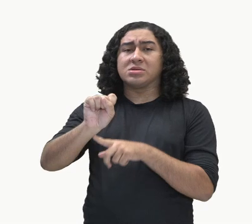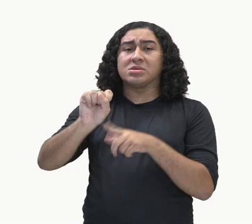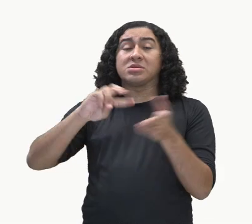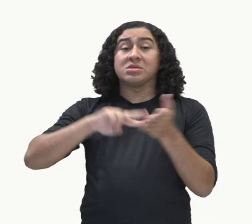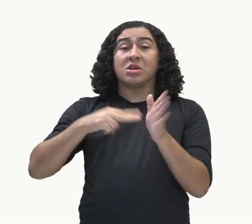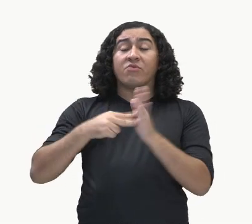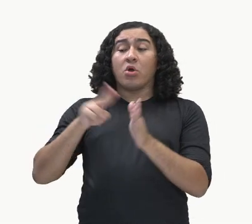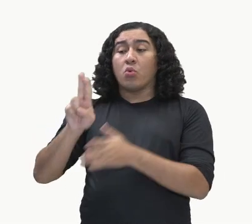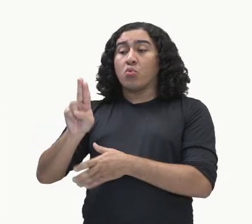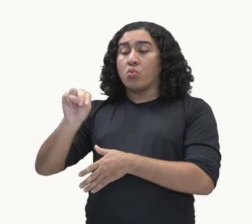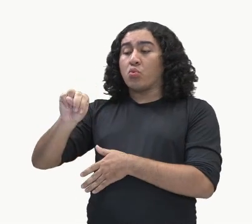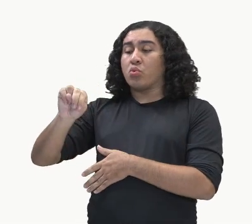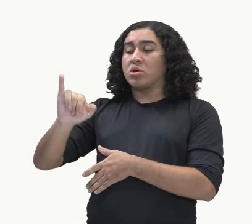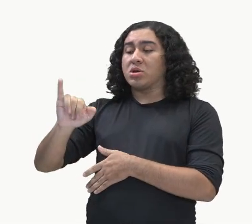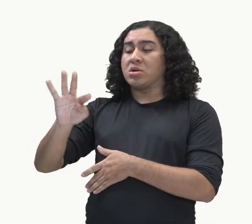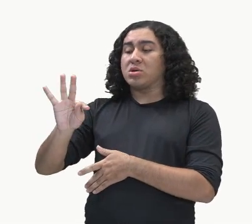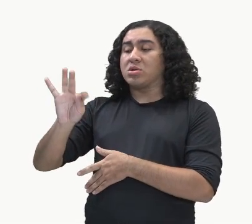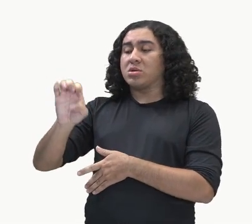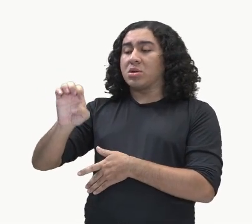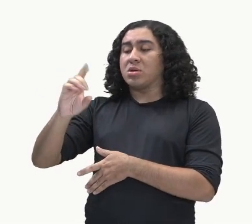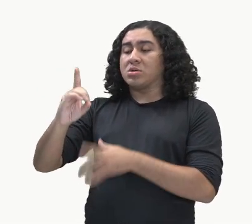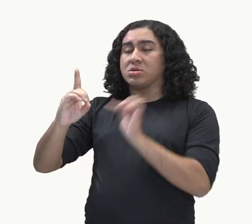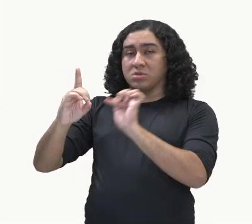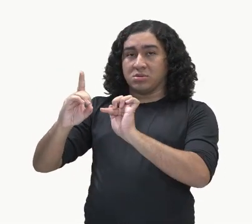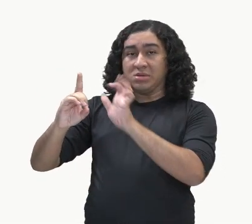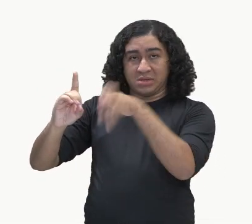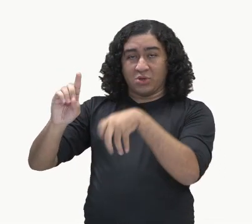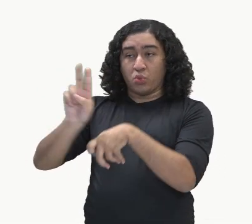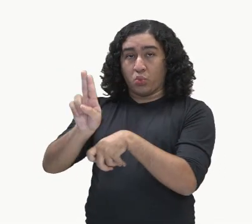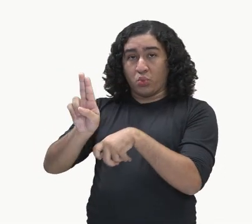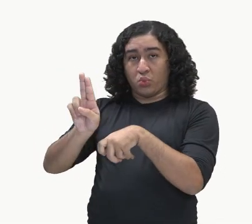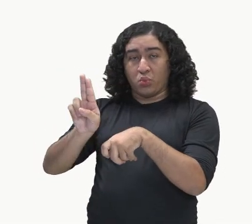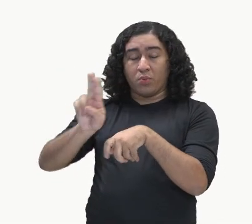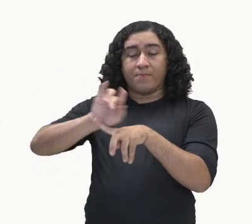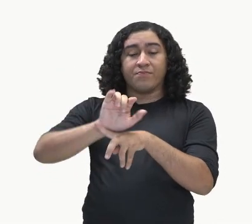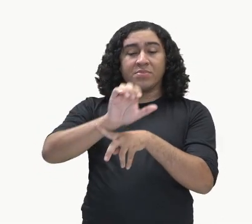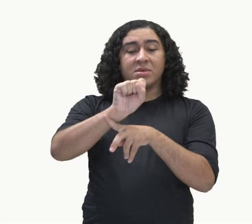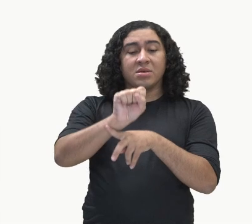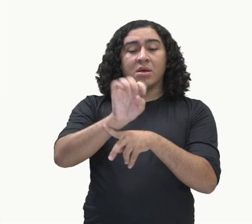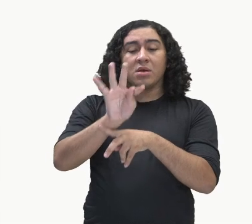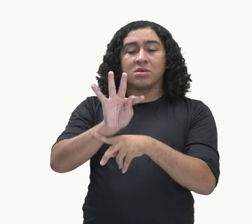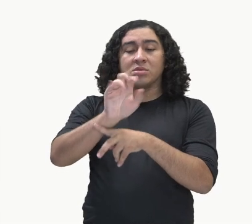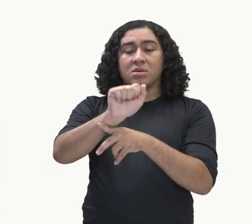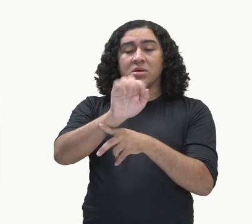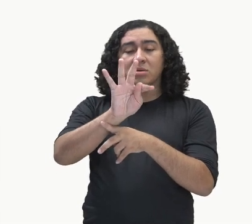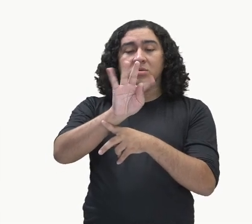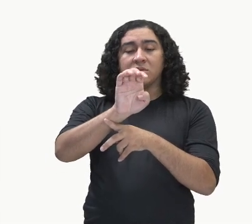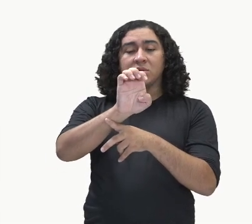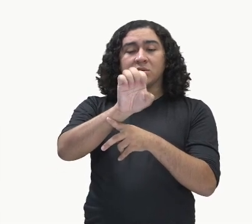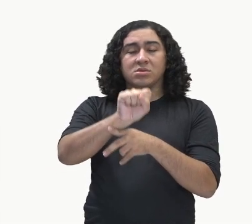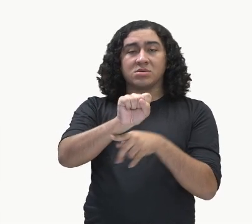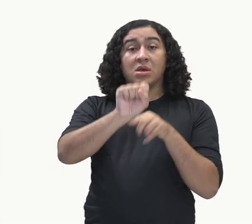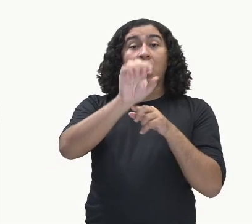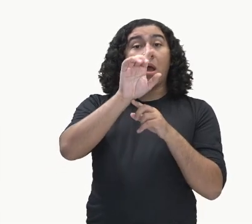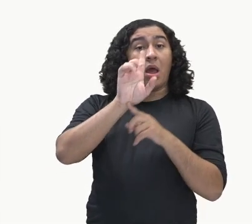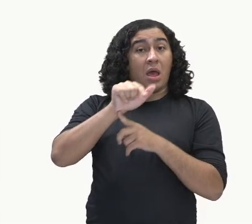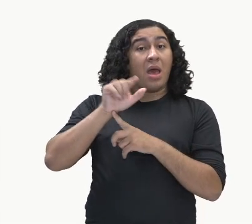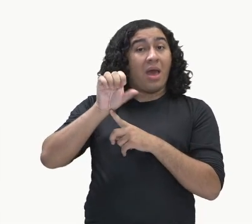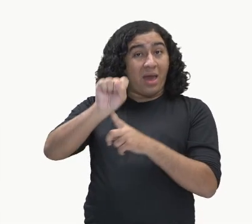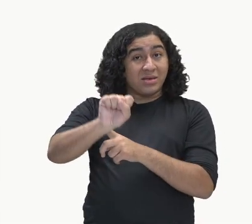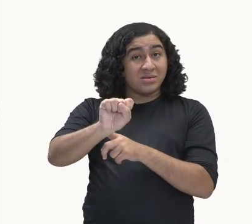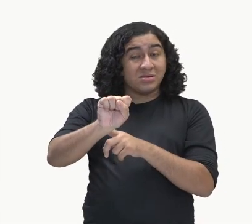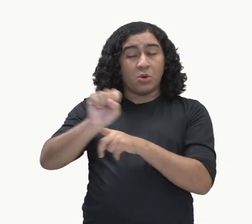United States, Estados Unidos. Então, tudo se relaciona. Observaram